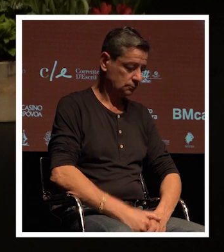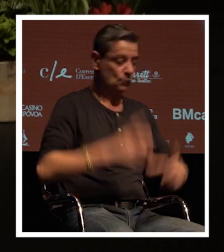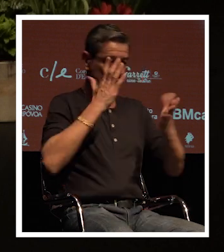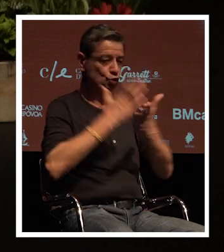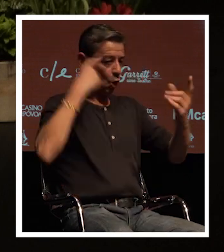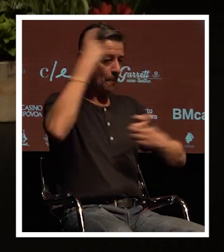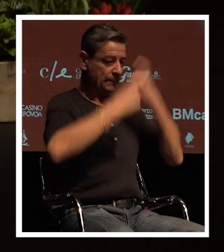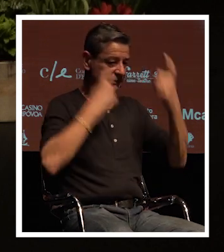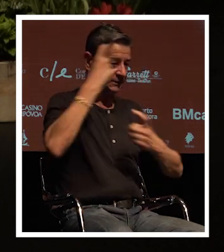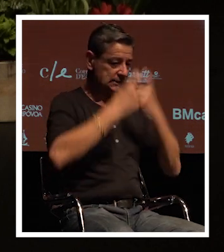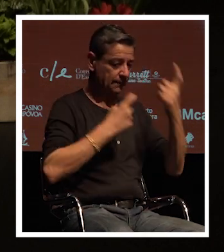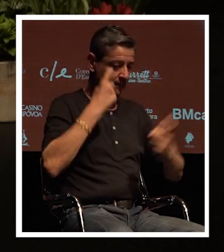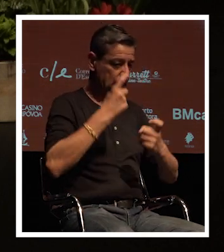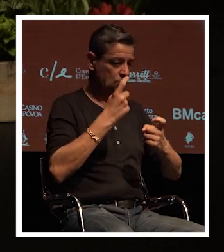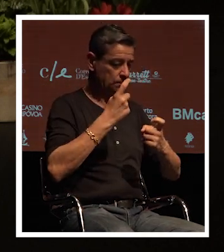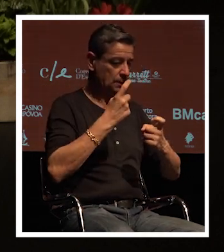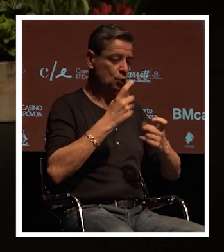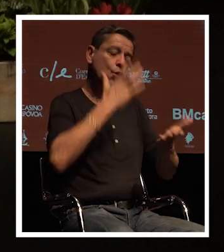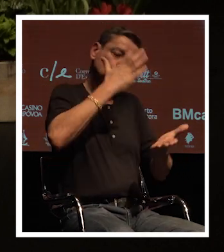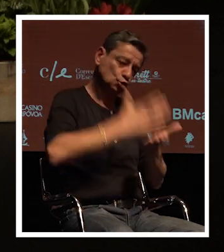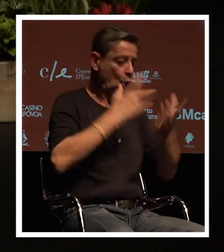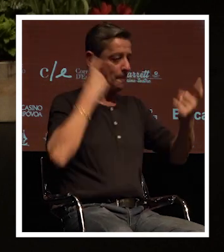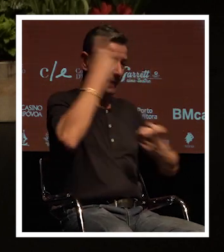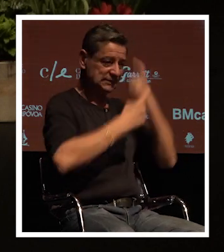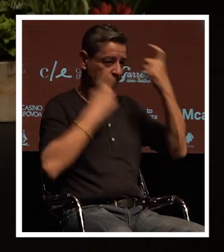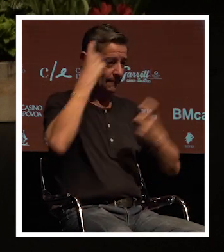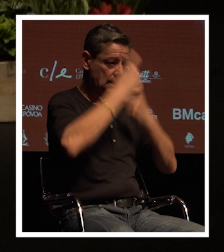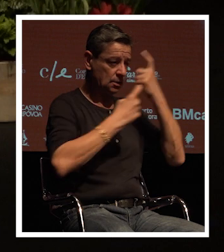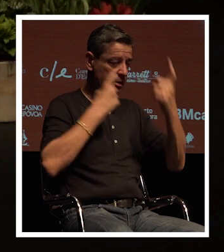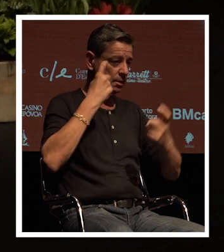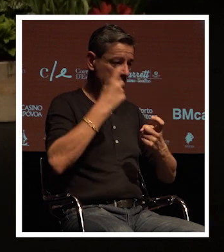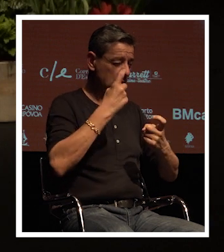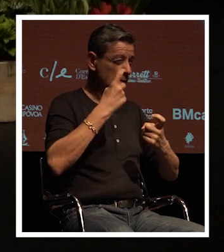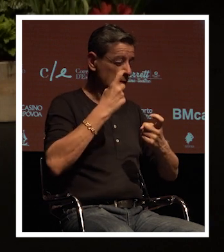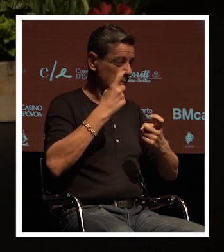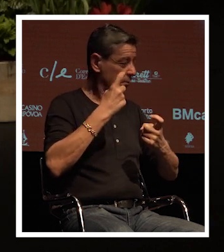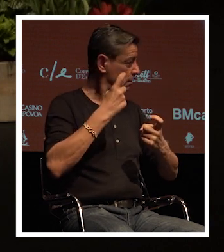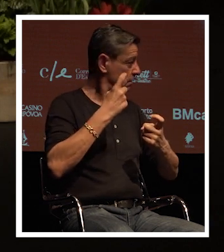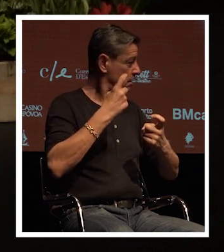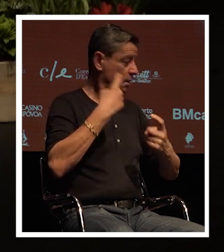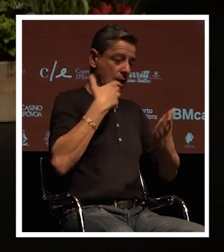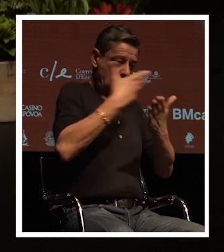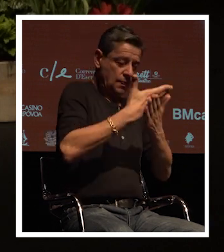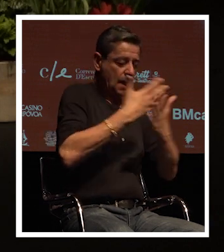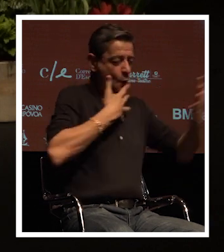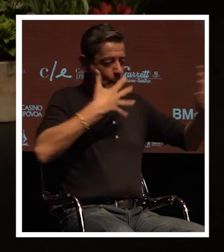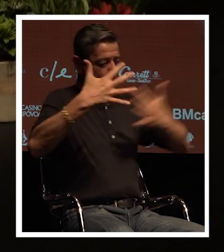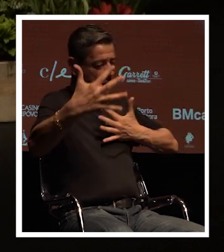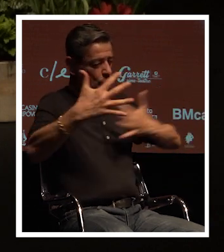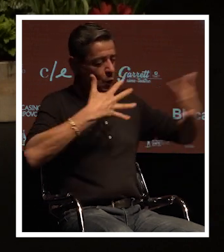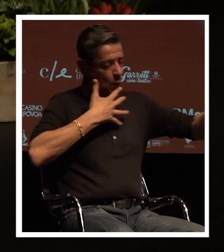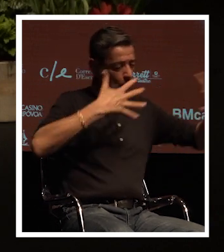pensamento a Raí a o pensamento não há morte para o vento não há morte para o